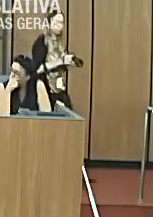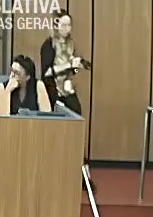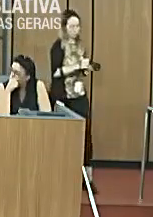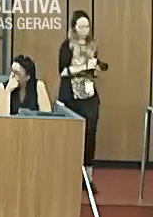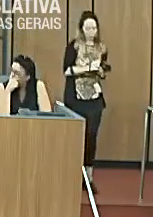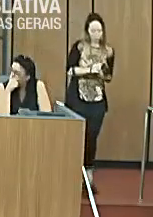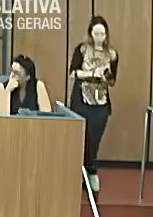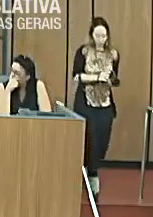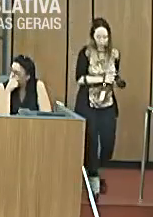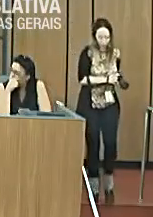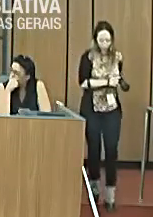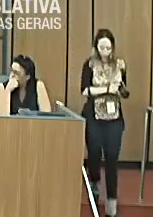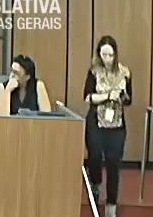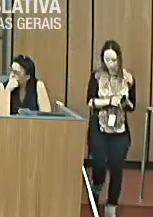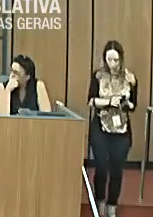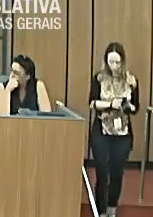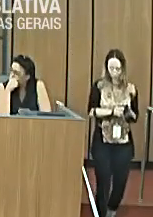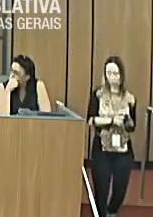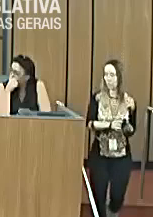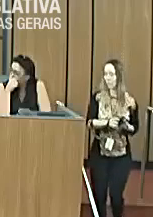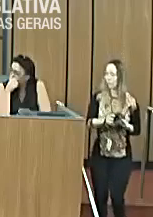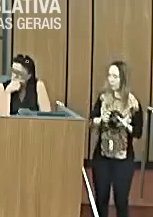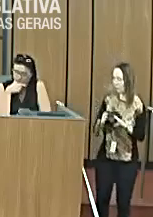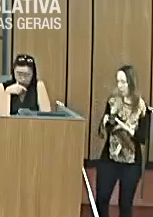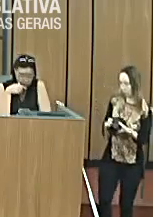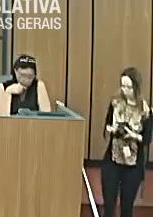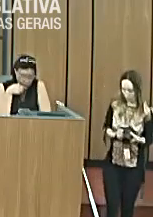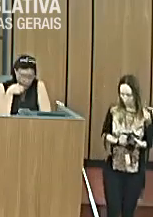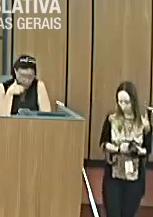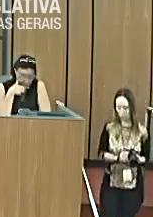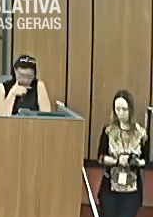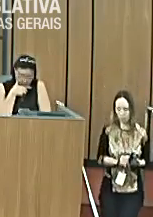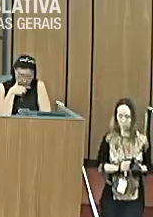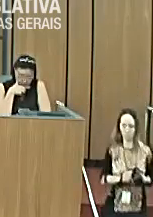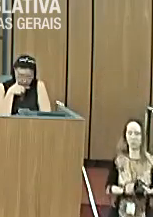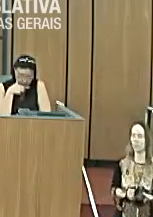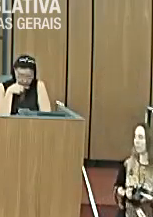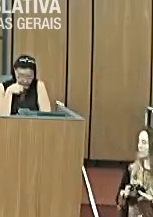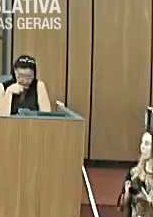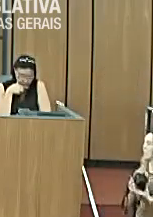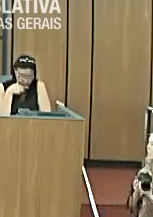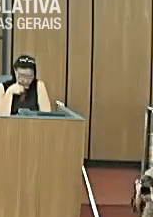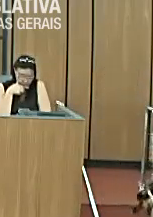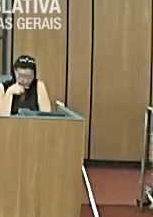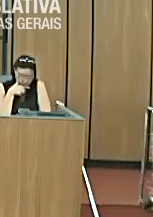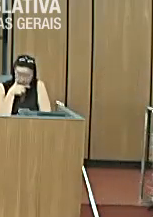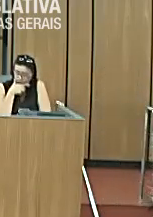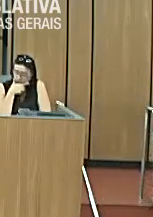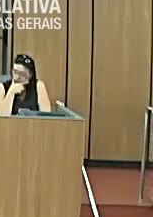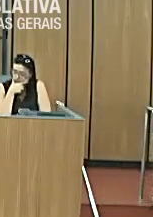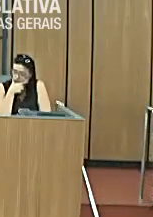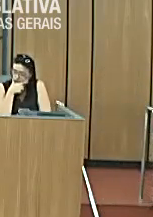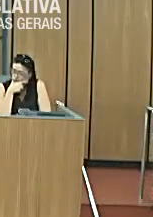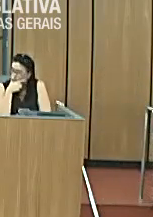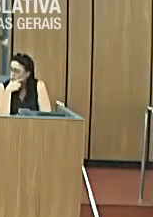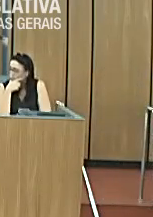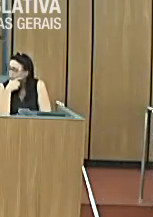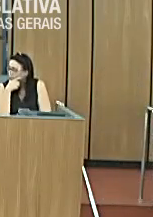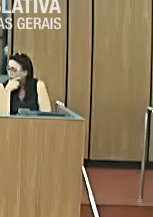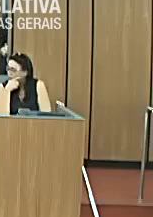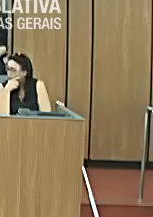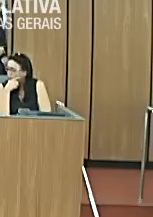há um bom tempo e outras questões já foram tratadas aqui durante audiências públicas onde aqui aportaram